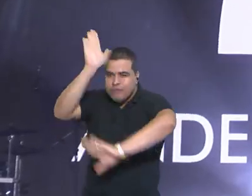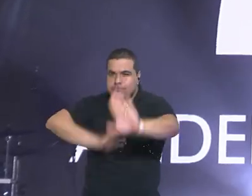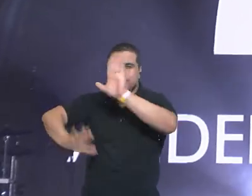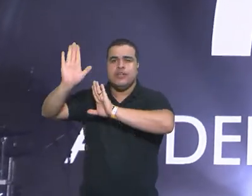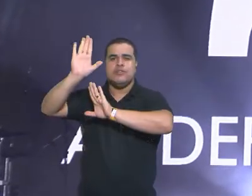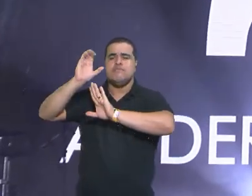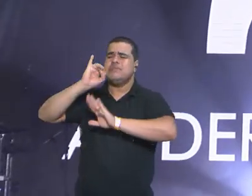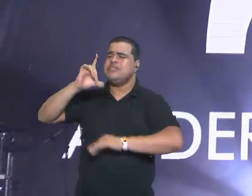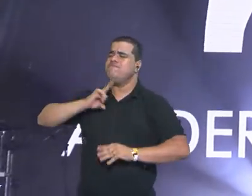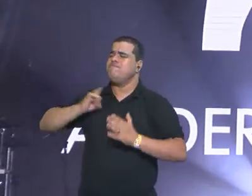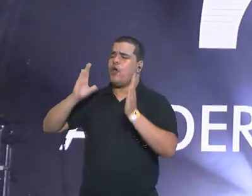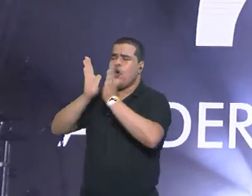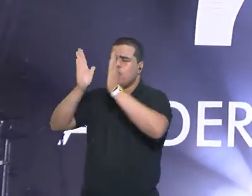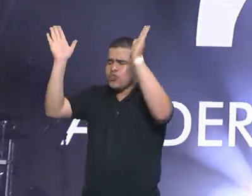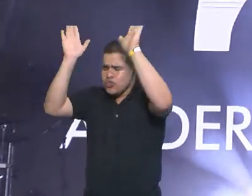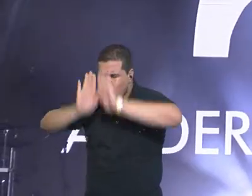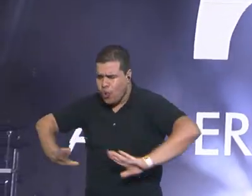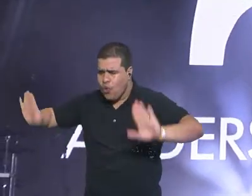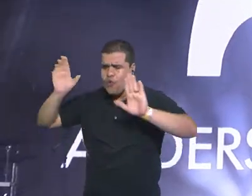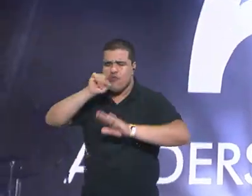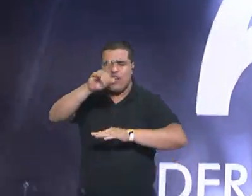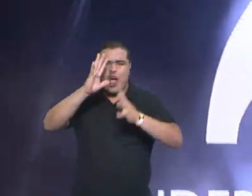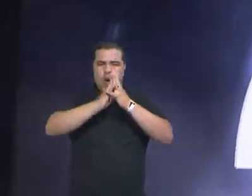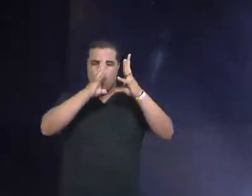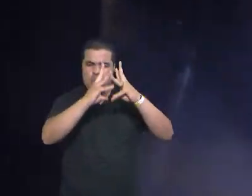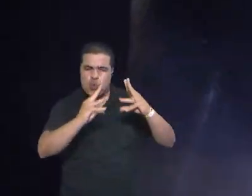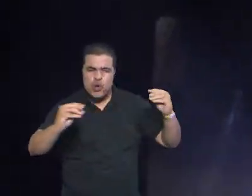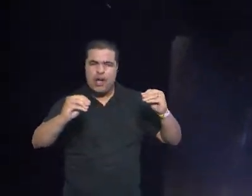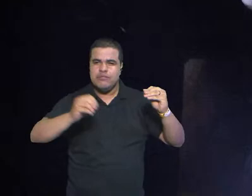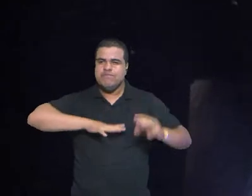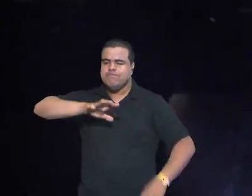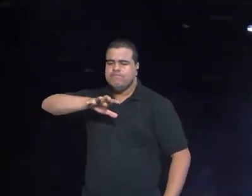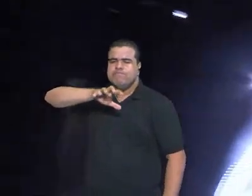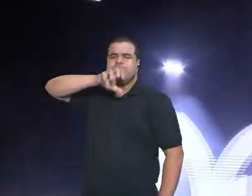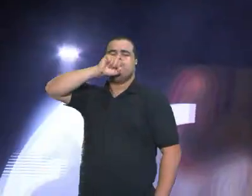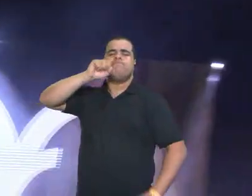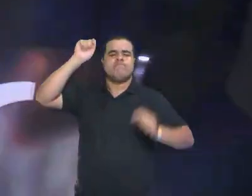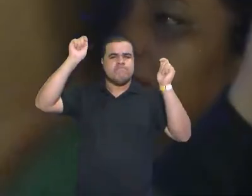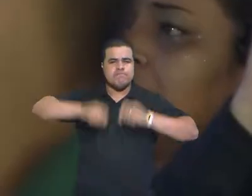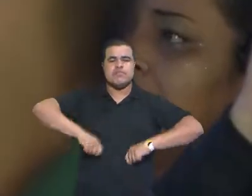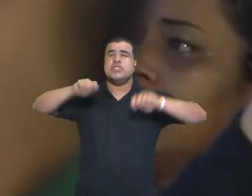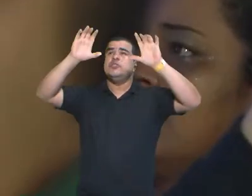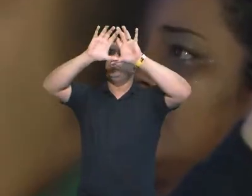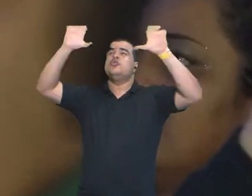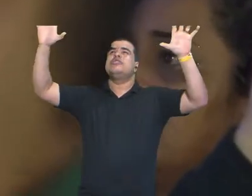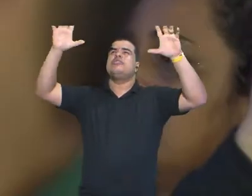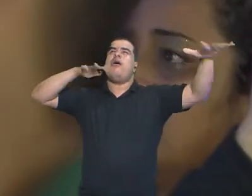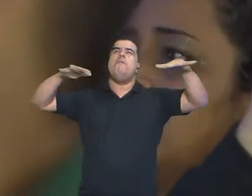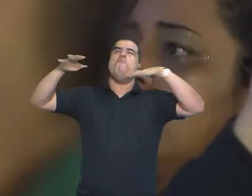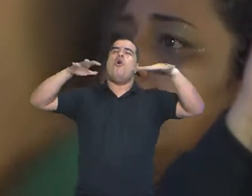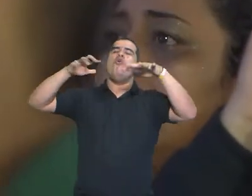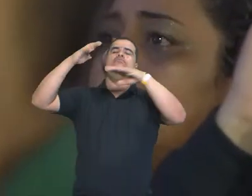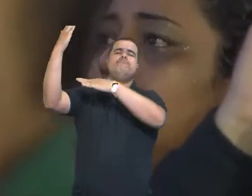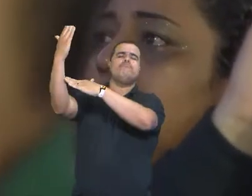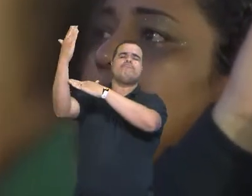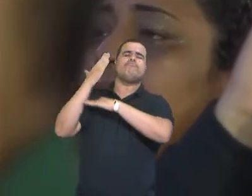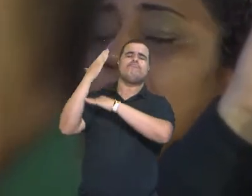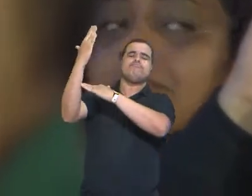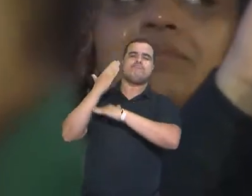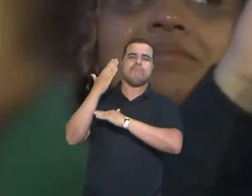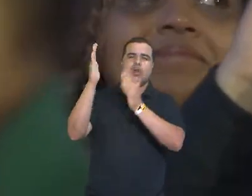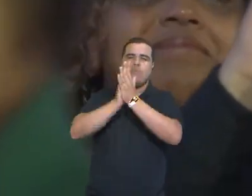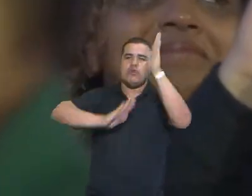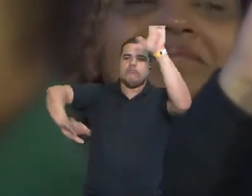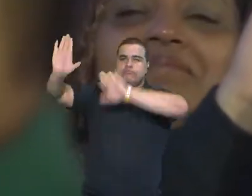porque quando você adora você é curado quando você adora você respira quando você adora o céu se move quando você adora